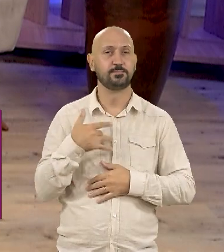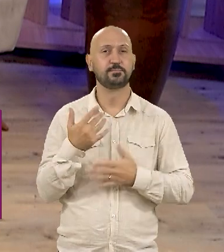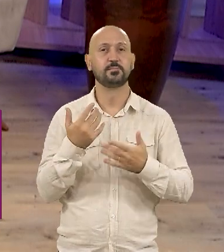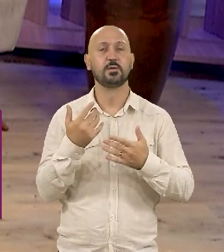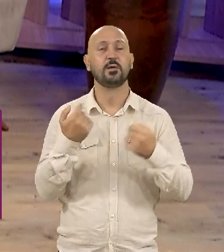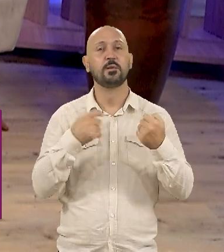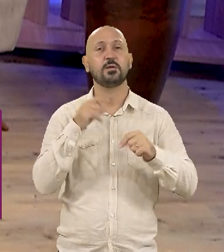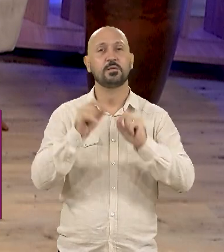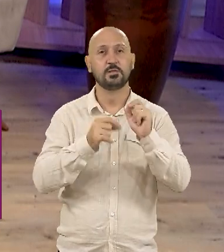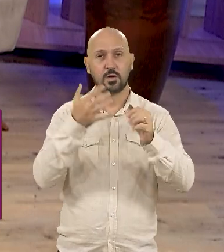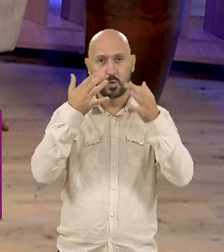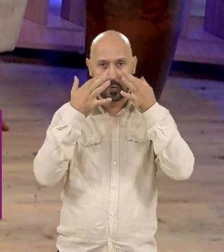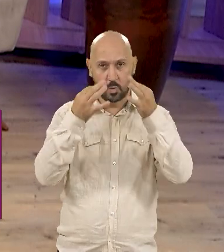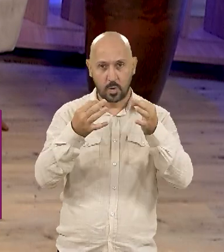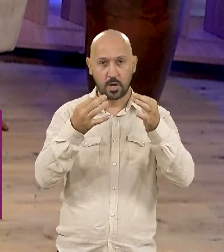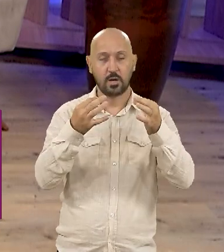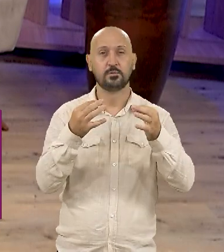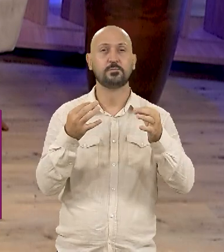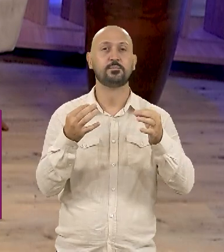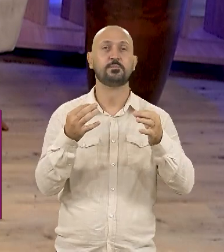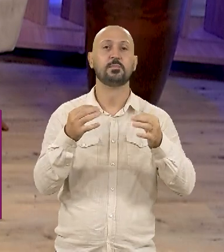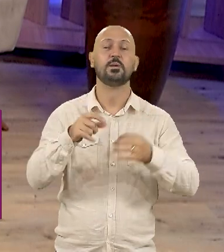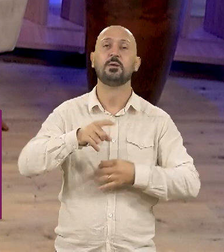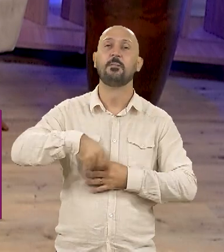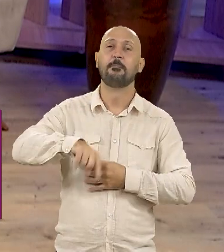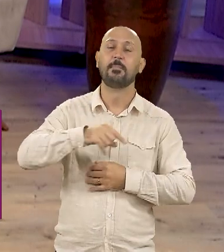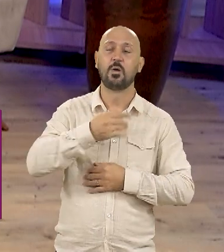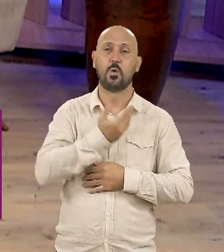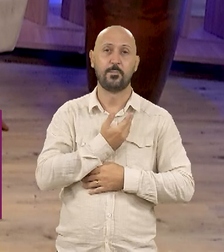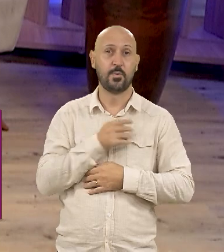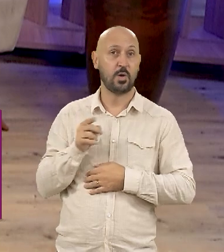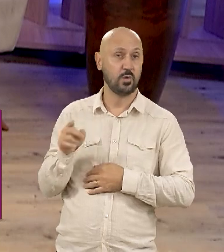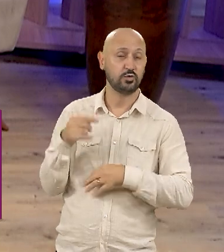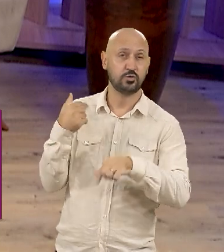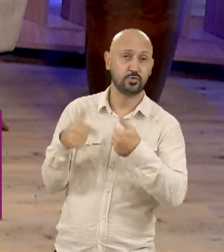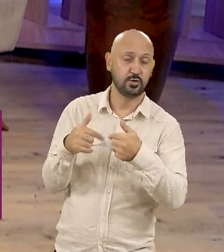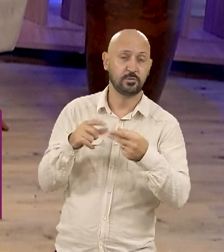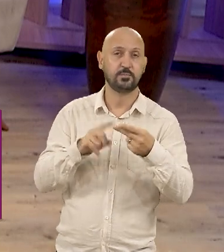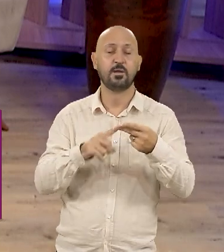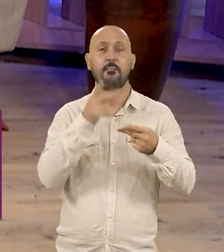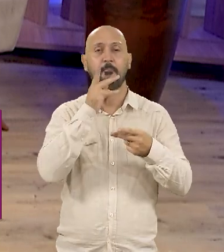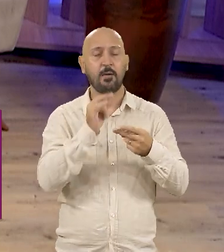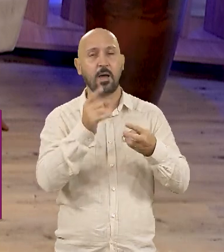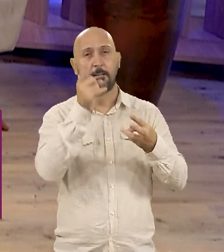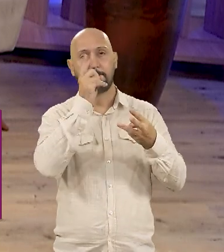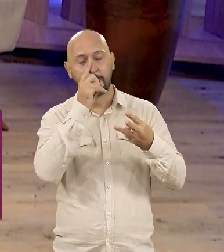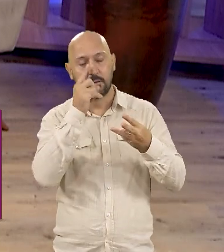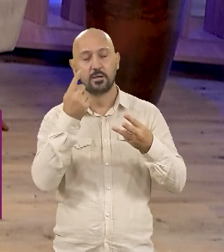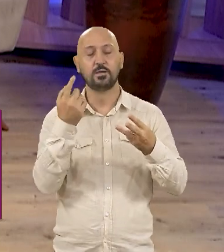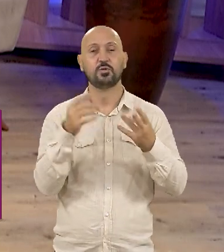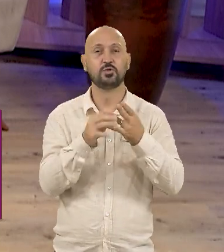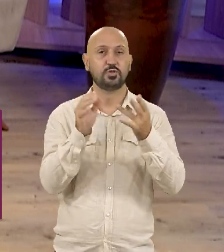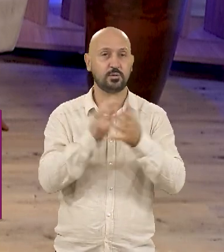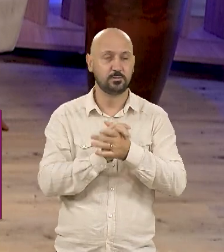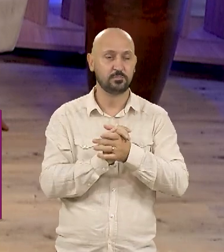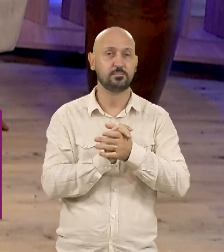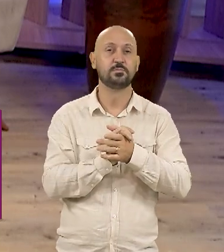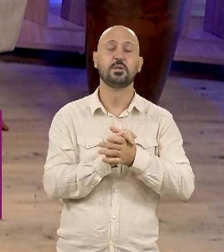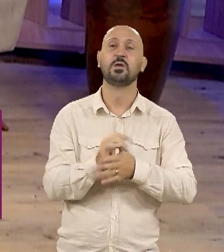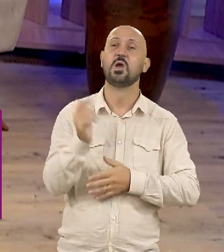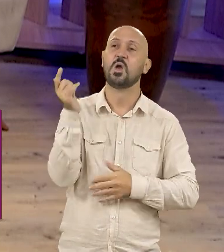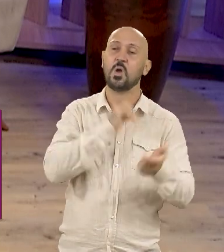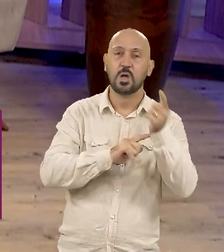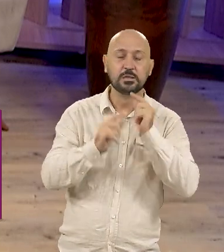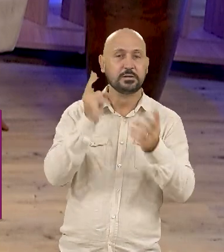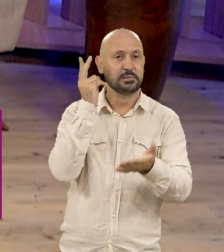à saúde mental. Nós precisamos ter um olhar mais atento para o nosso colega de trabalho, para o nosso pai, nossa mãe, nosso